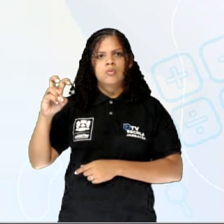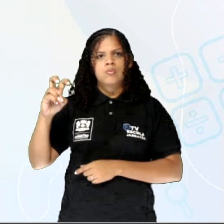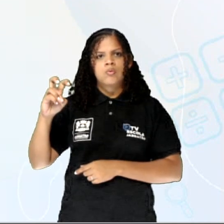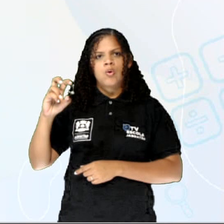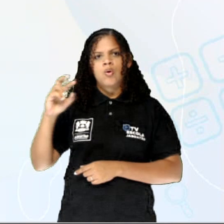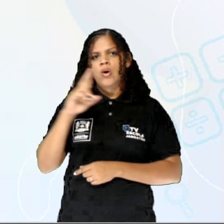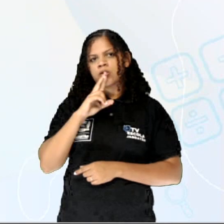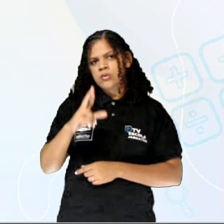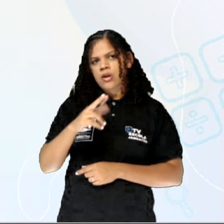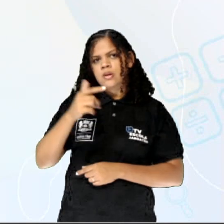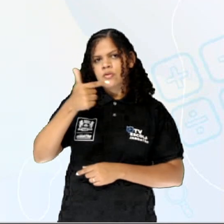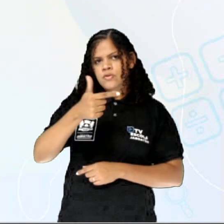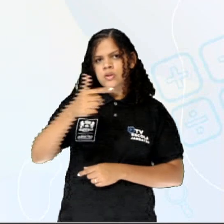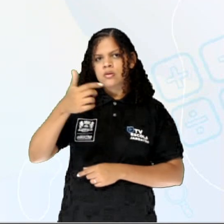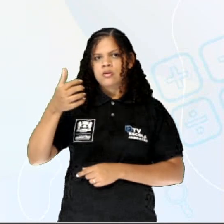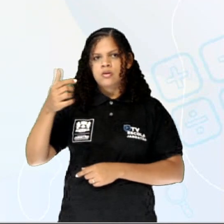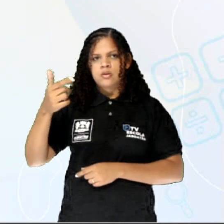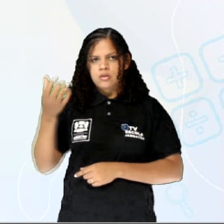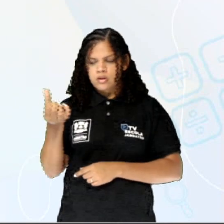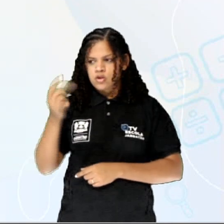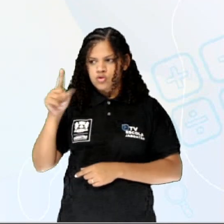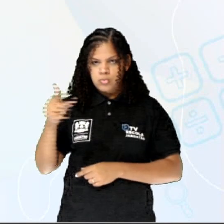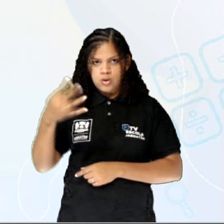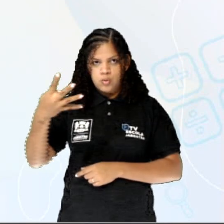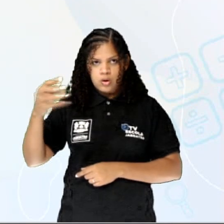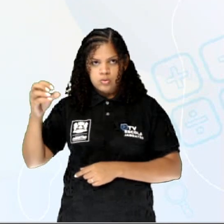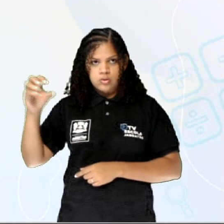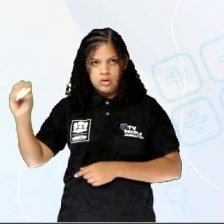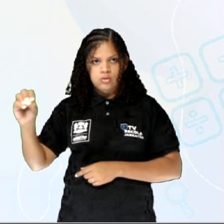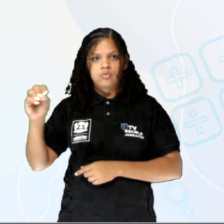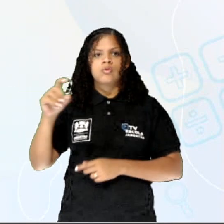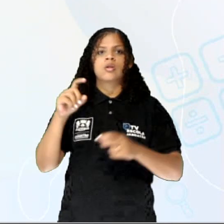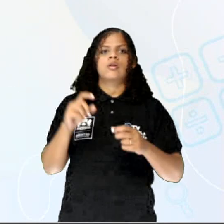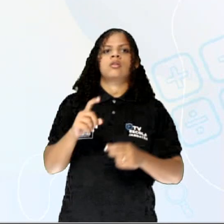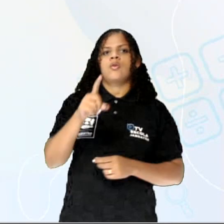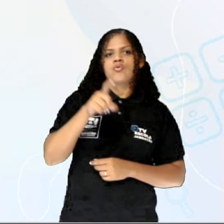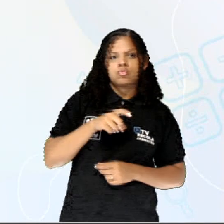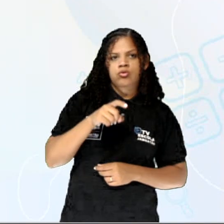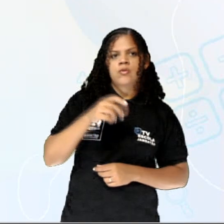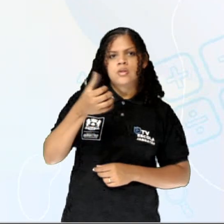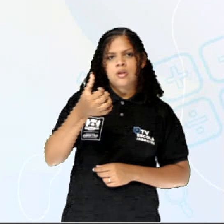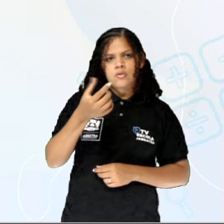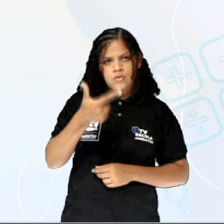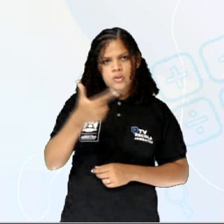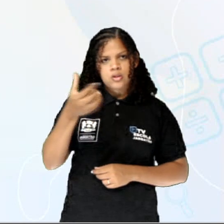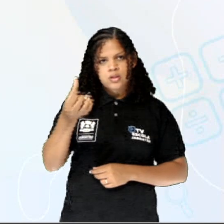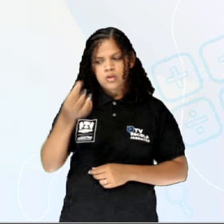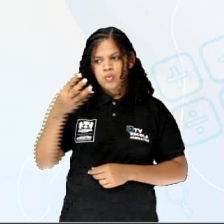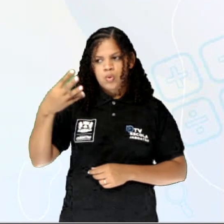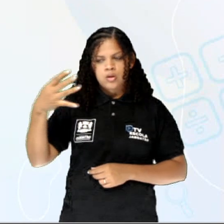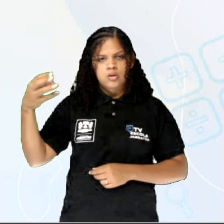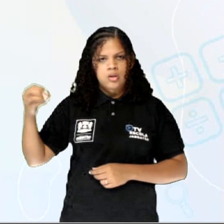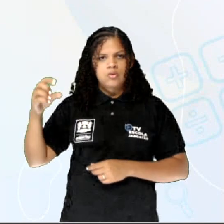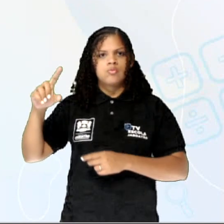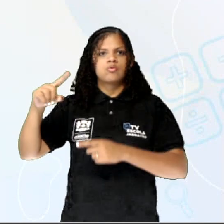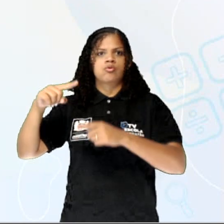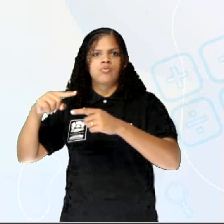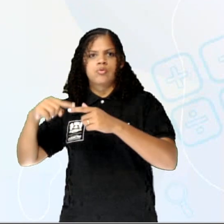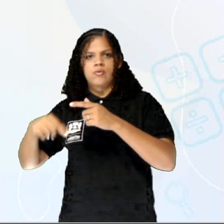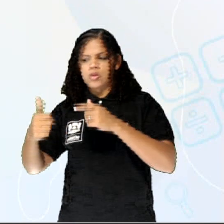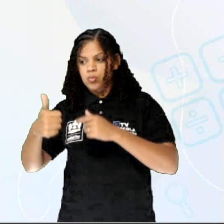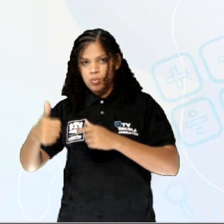simplificar com 100. Porque se eu dividir ambos por 20, né, vai ficar 11 sobre 5. E aí agora, ó, eu vou